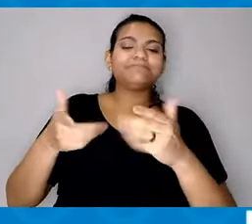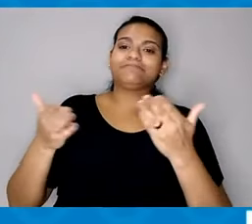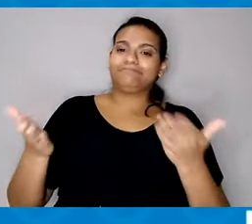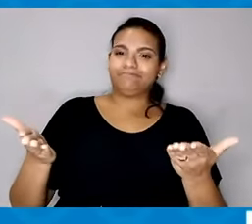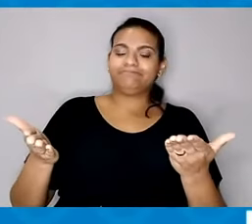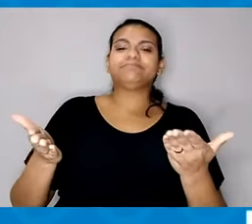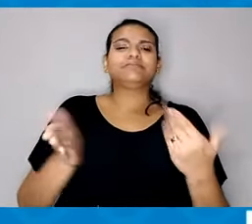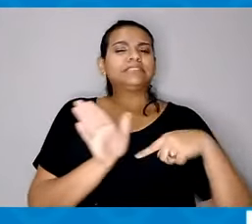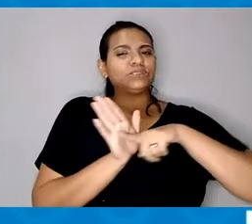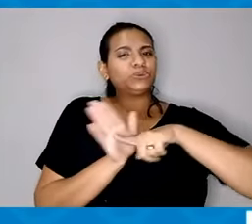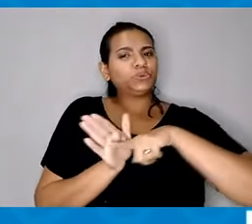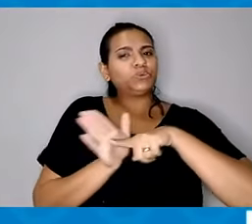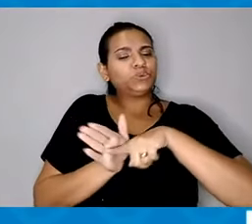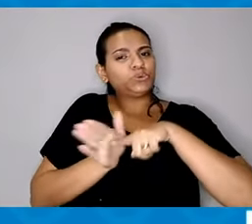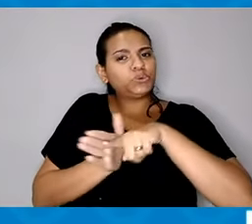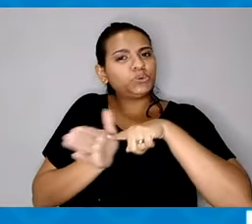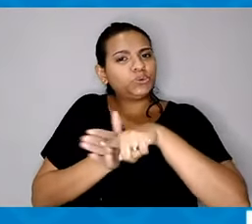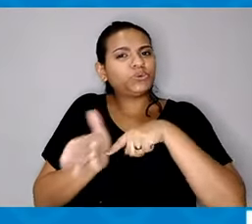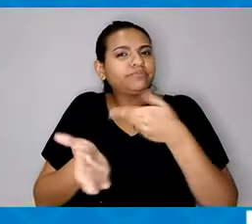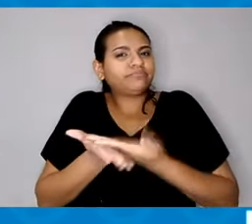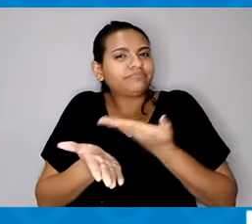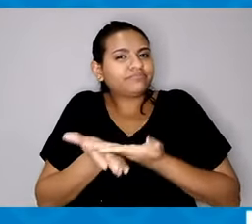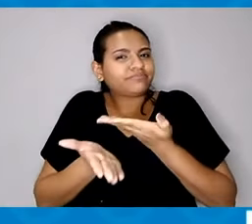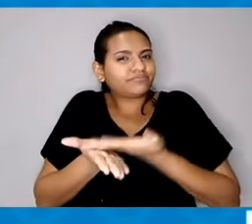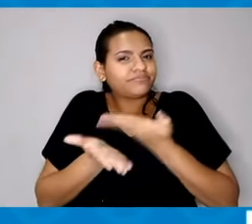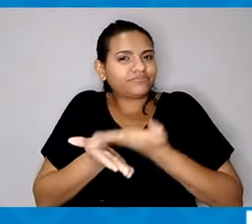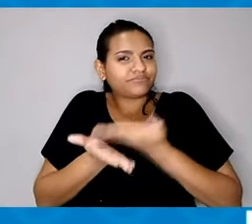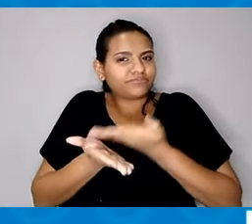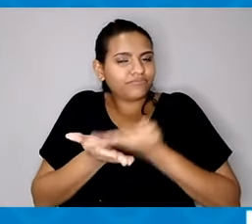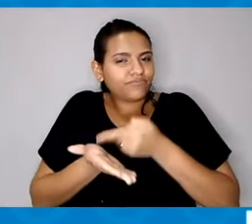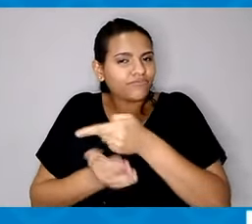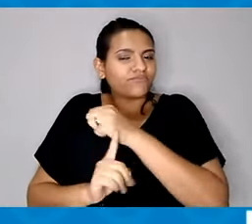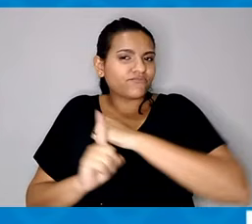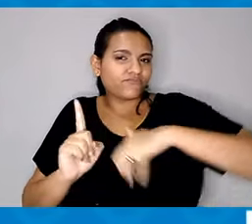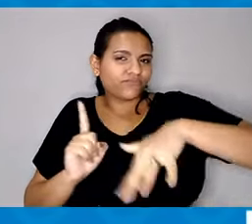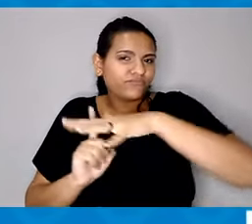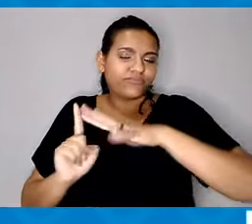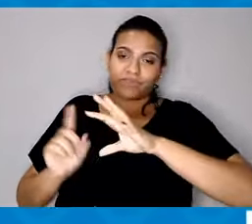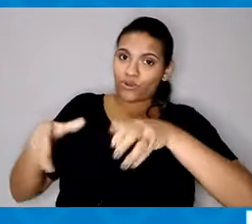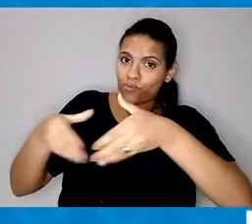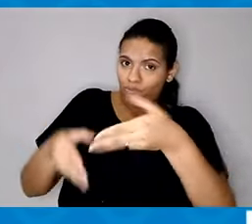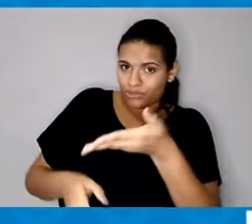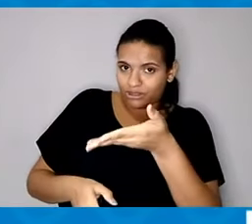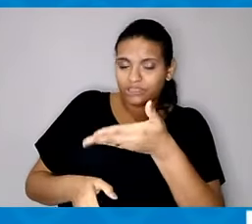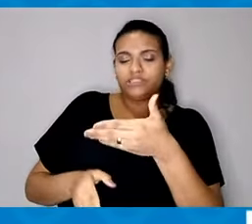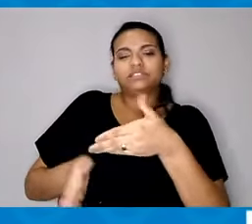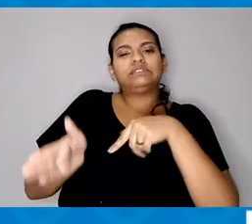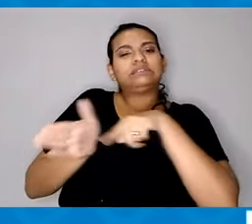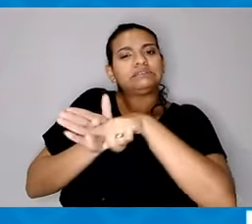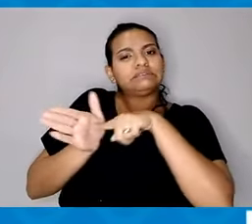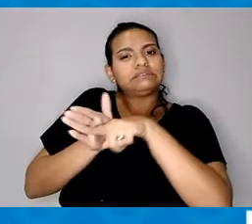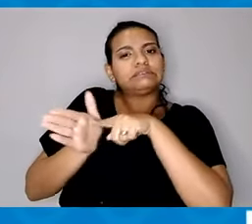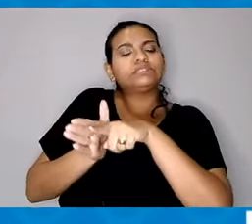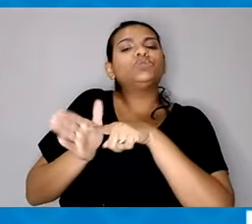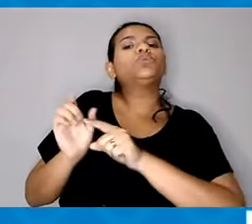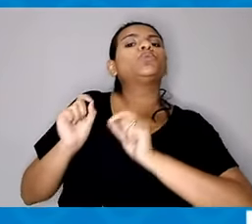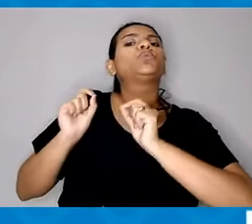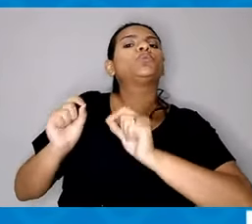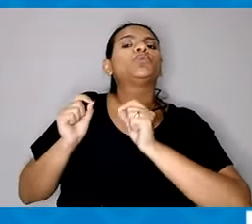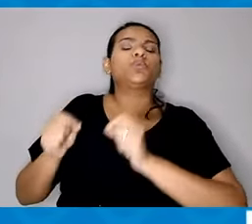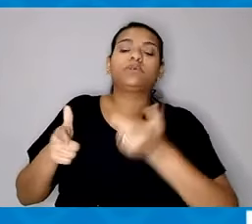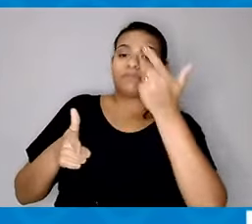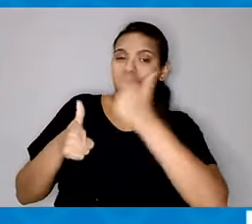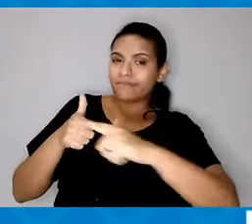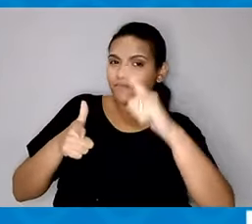um problema na sua comunidade, na sociedade, ou mais amplamente dos objetivos